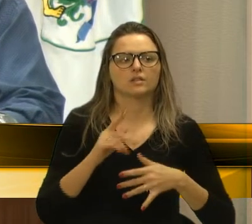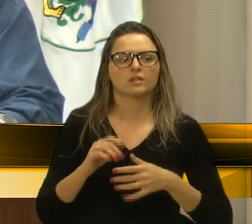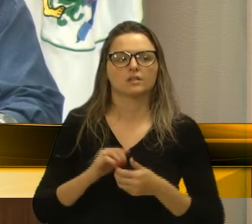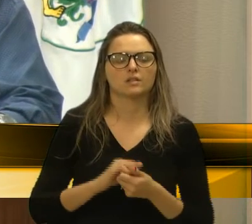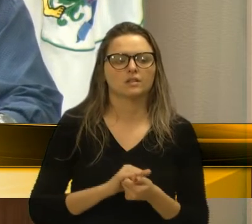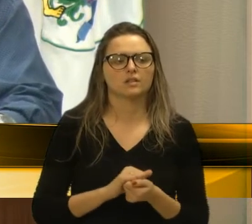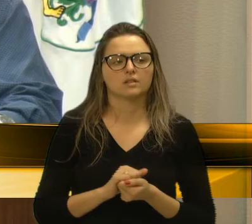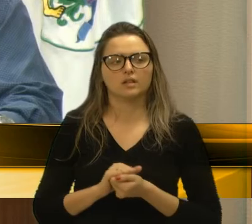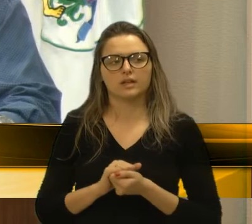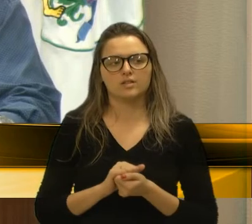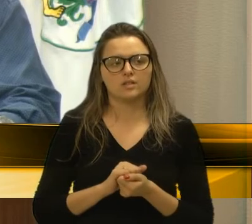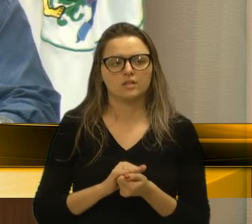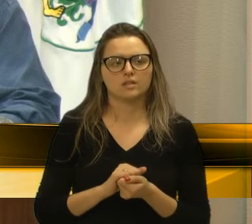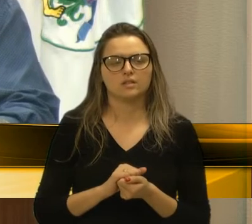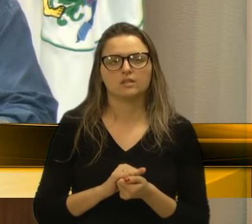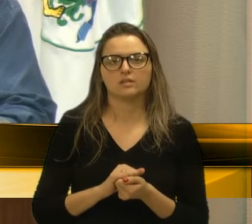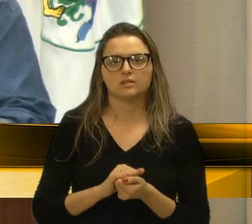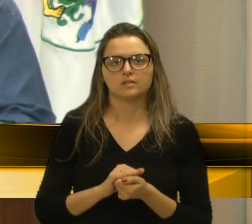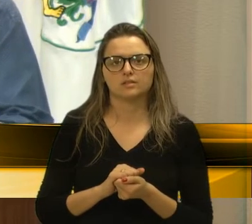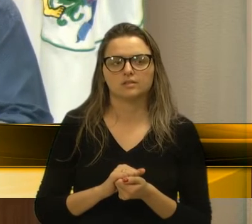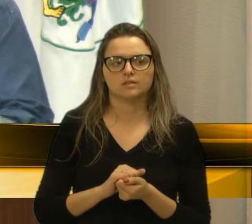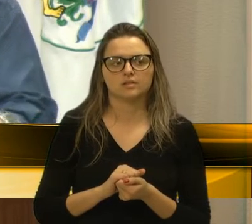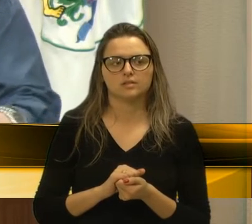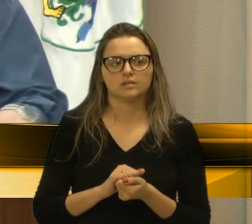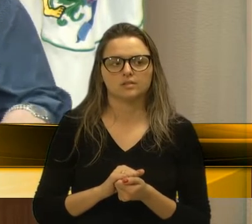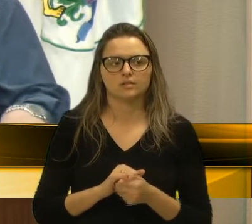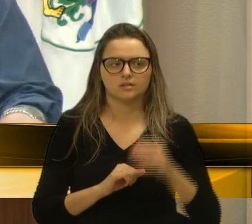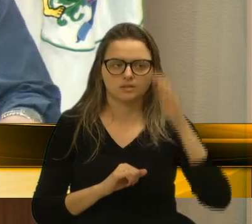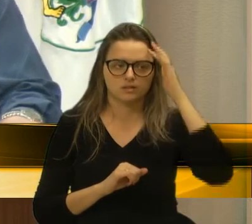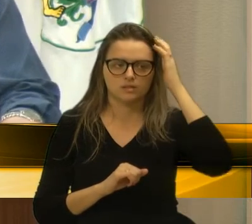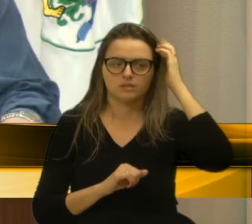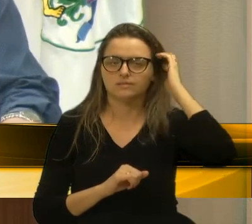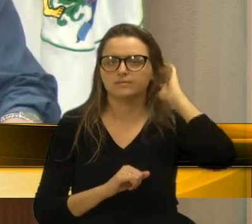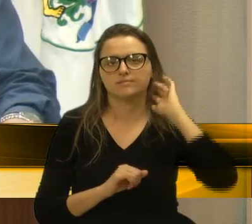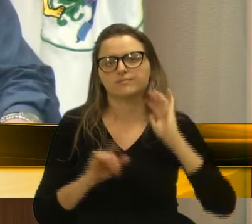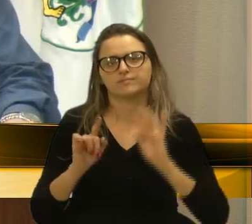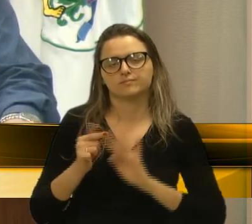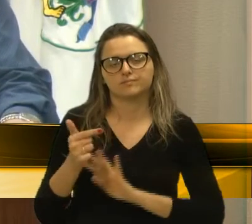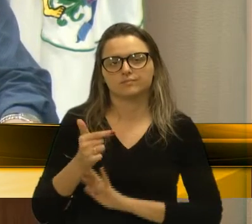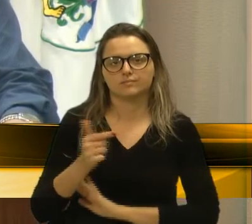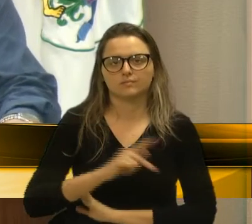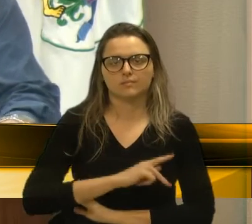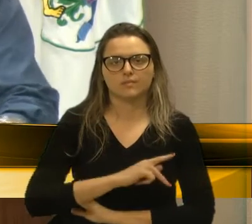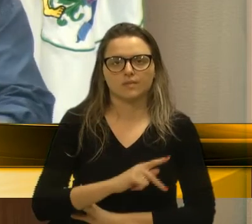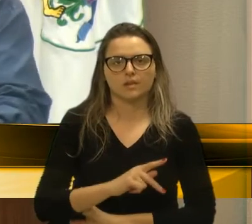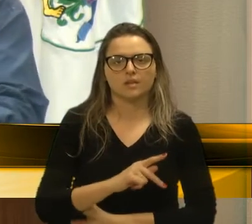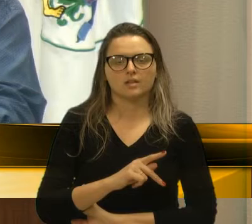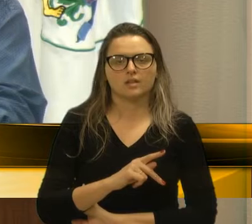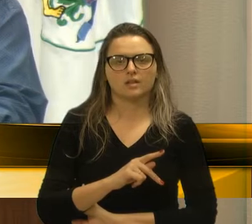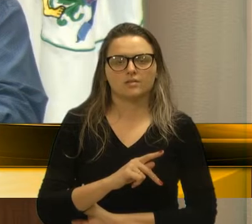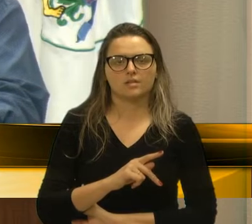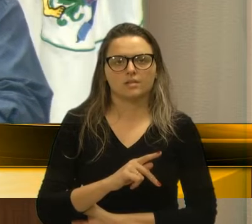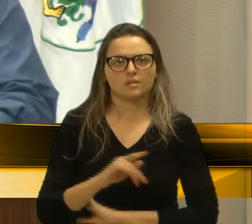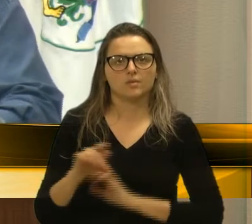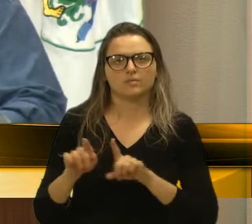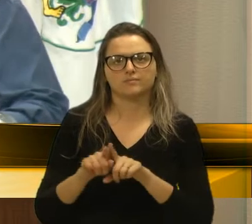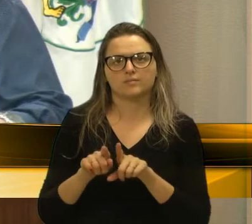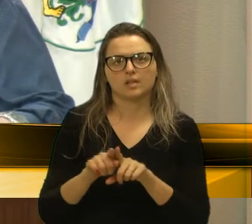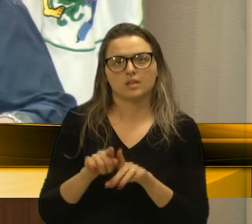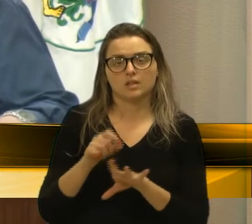civilização ocidental, como bem referido pelo vice-presidente ontem em entrevistas,